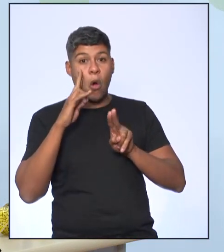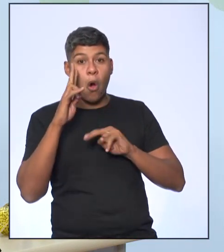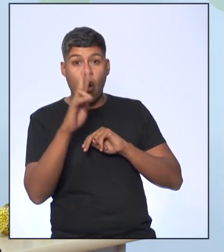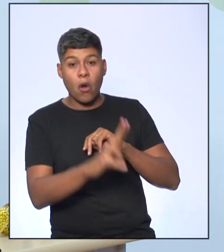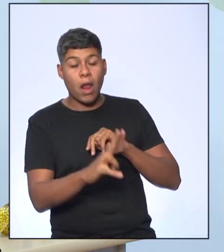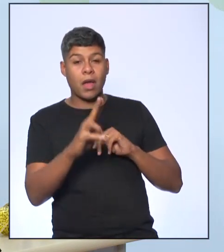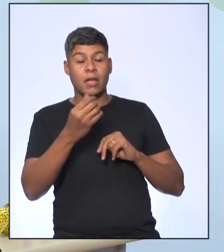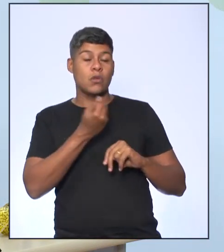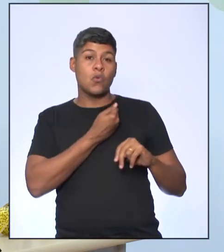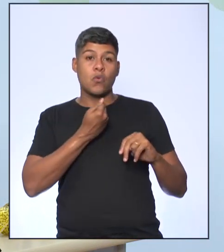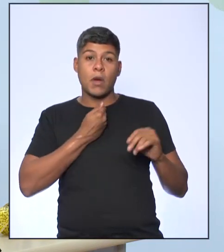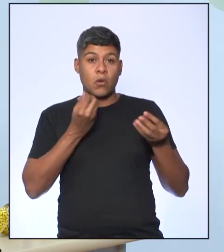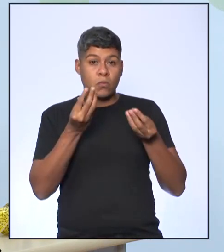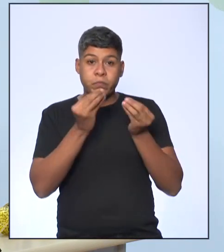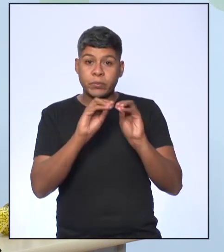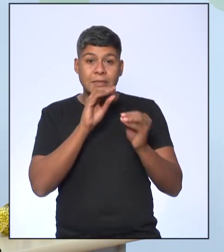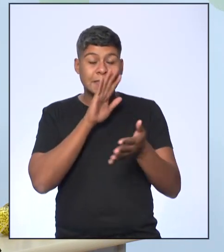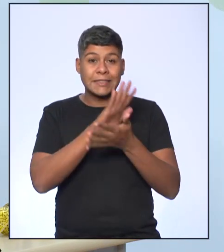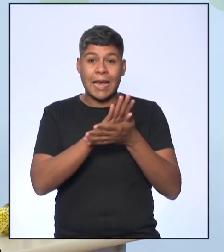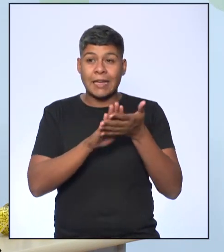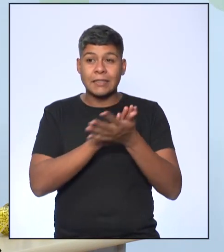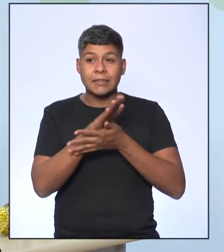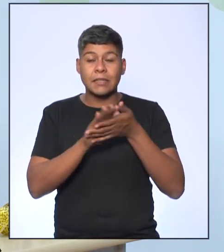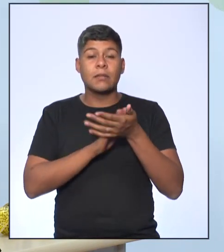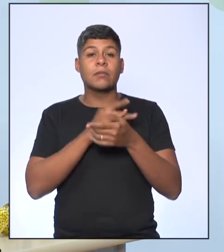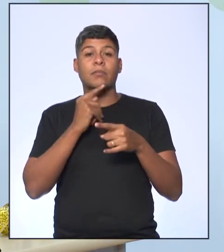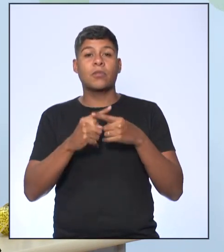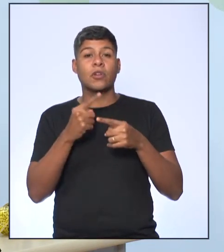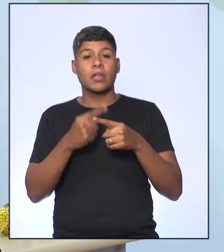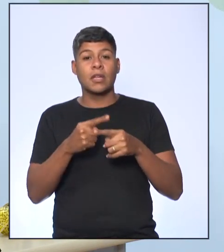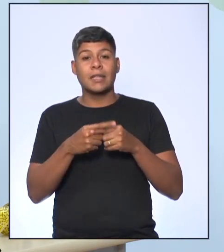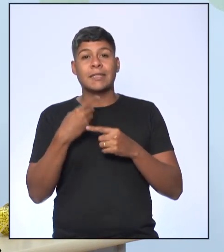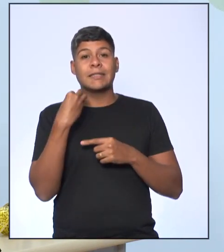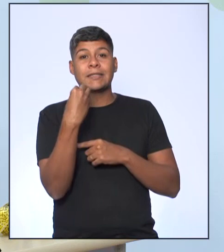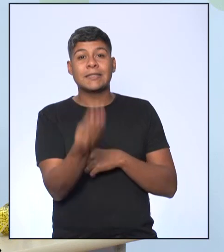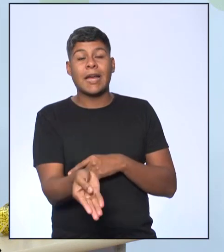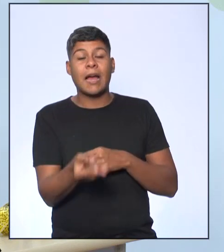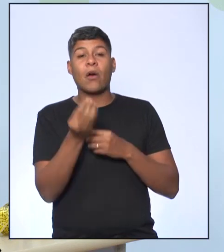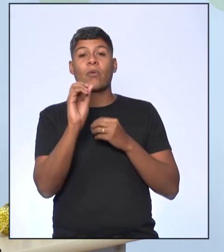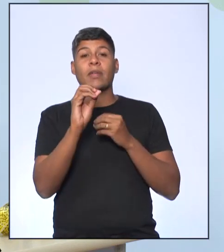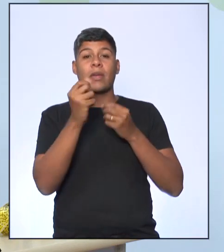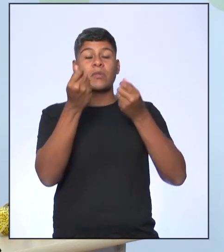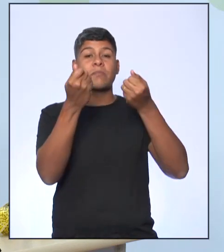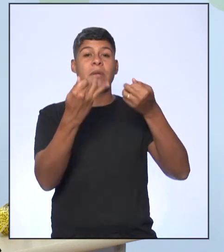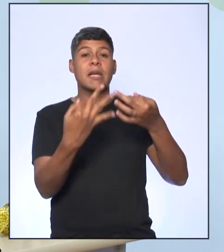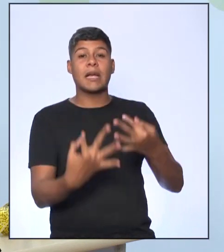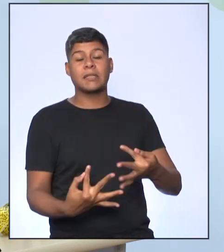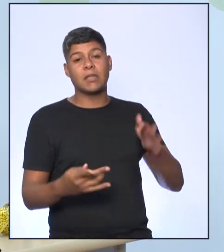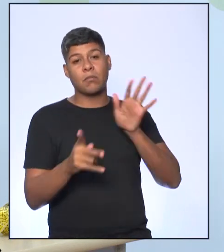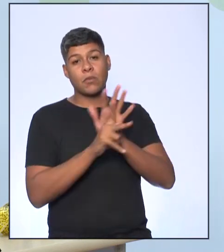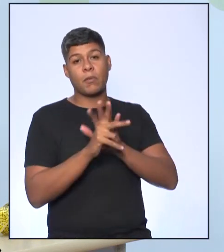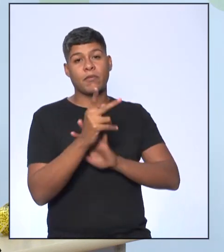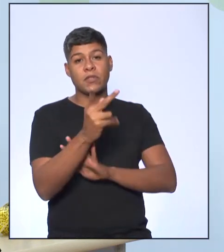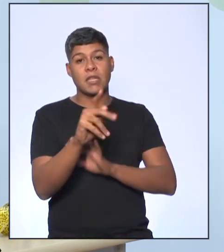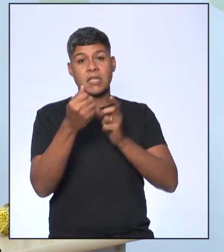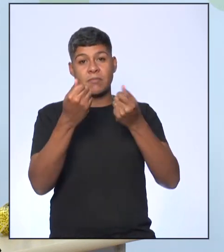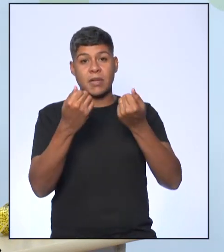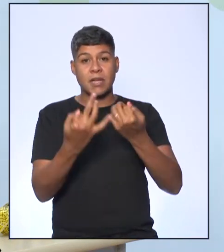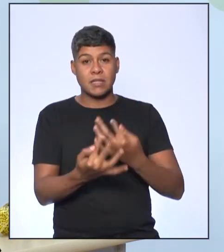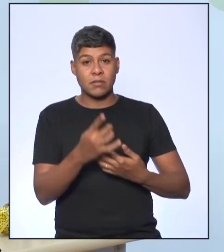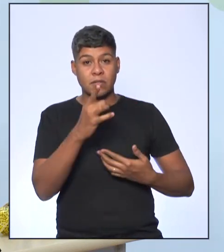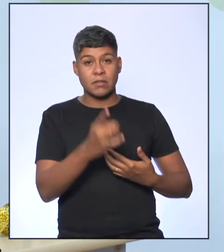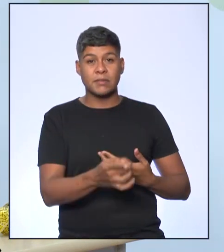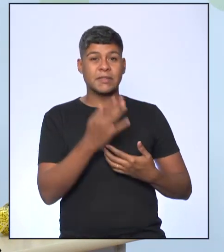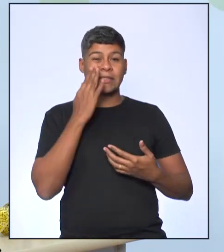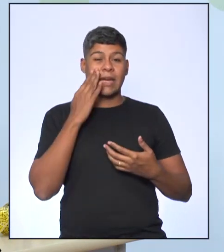coloquei nenhum número, não coloquei nada. Por quê? Porque eu vou dar uma definição para vocês. Essa definição é